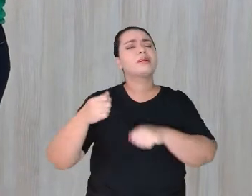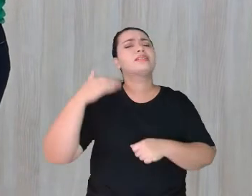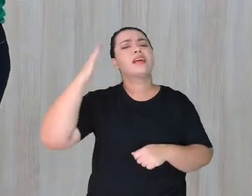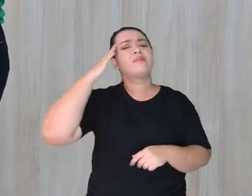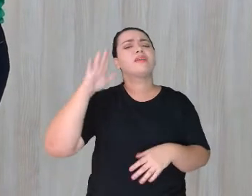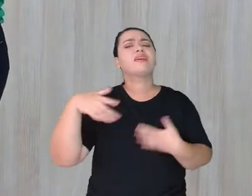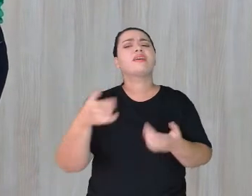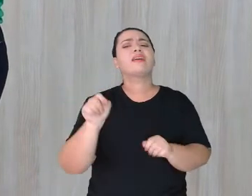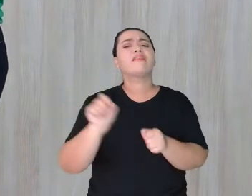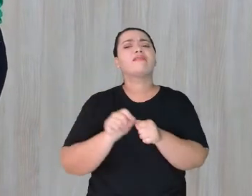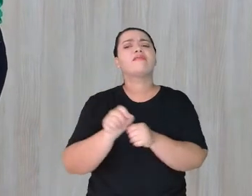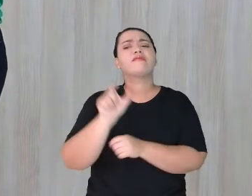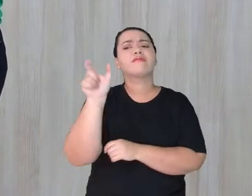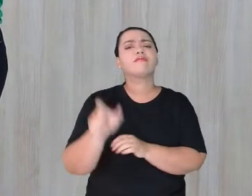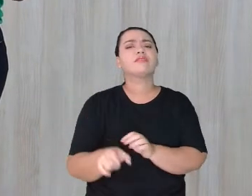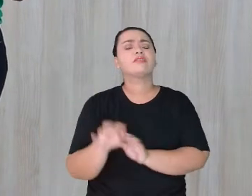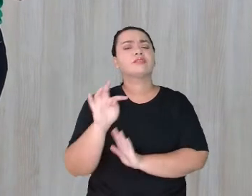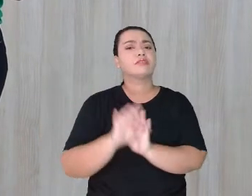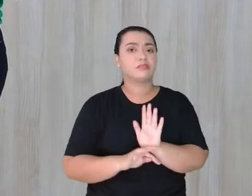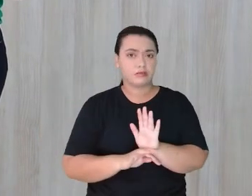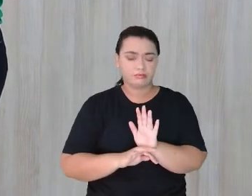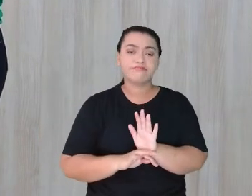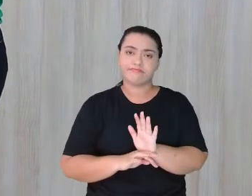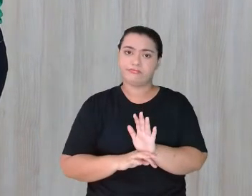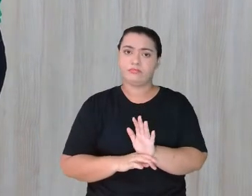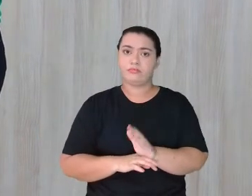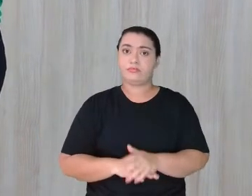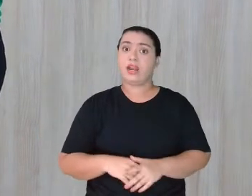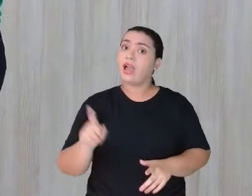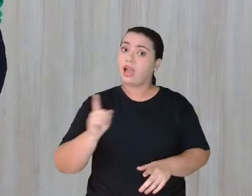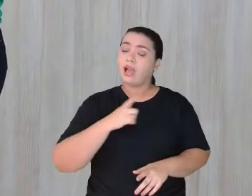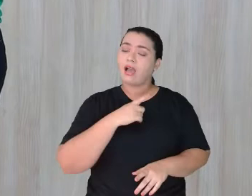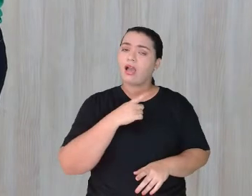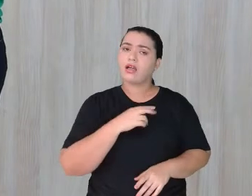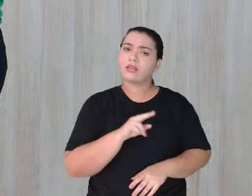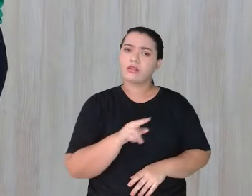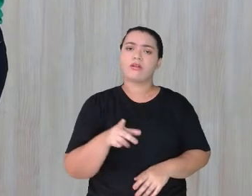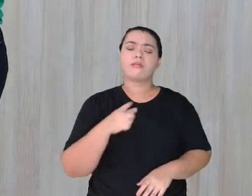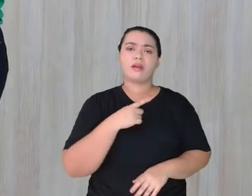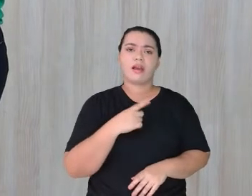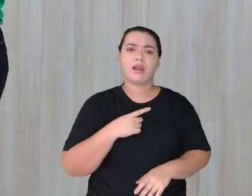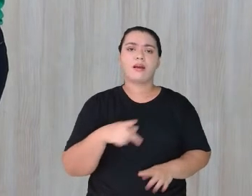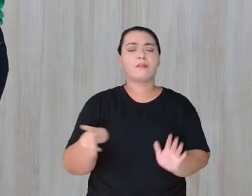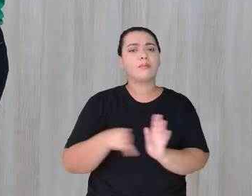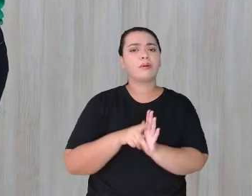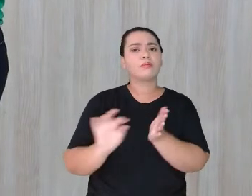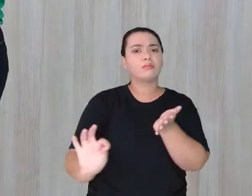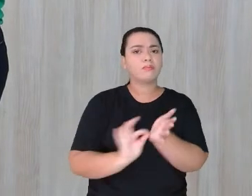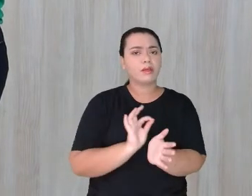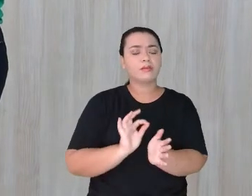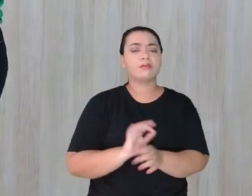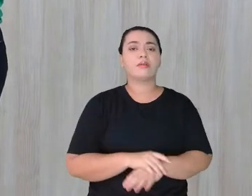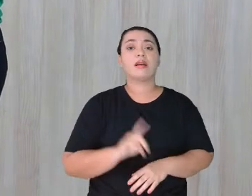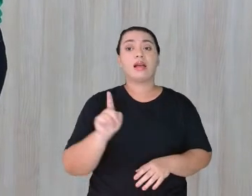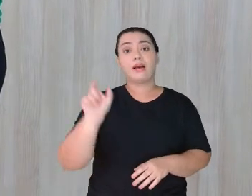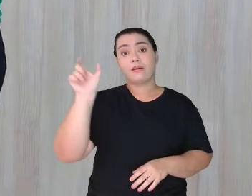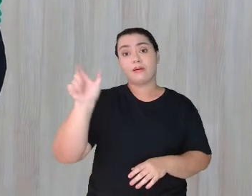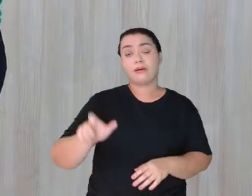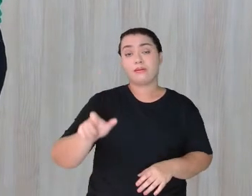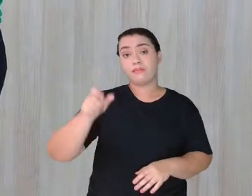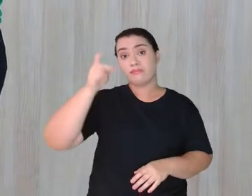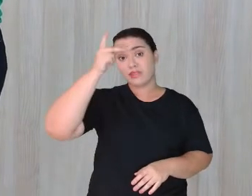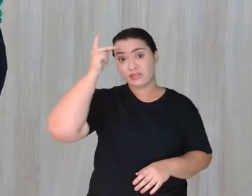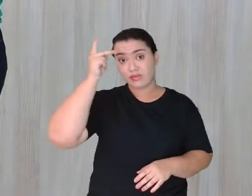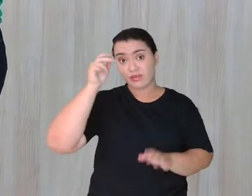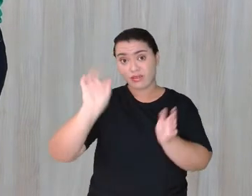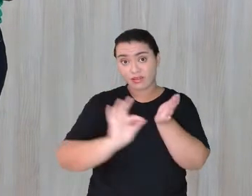produziu aquele texto, tá? Ele tem um nome, ele tem uma cara. E aí, essa pessoa ela vai ser